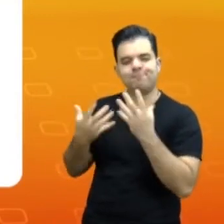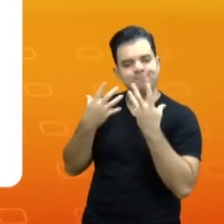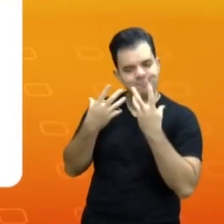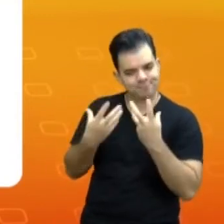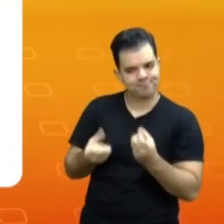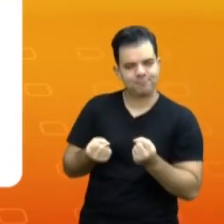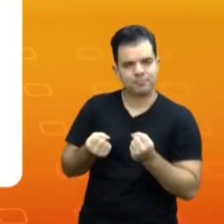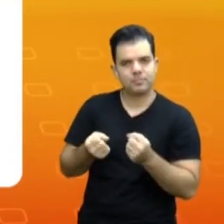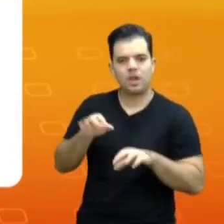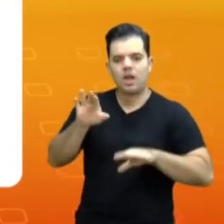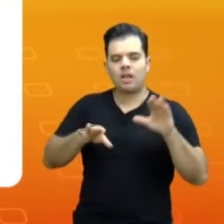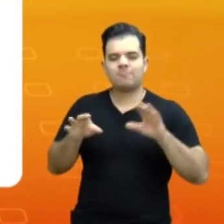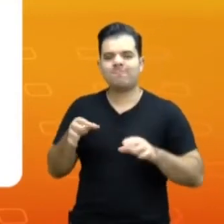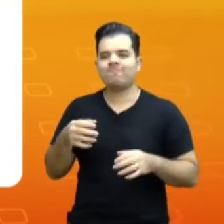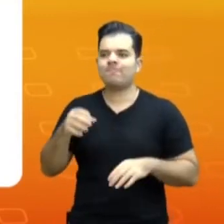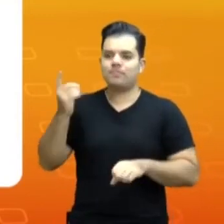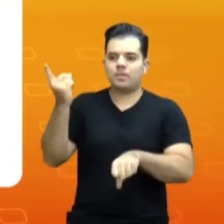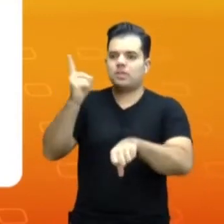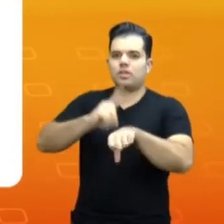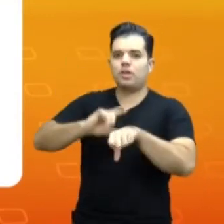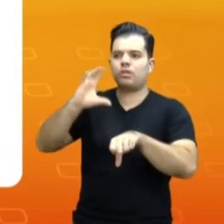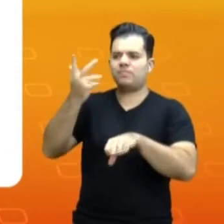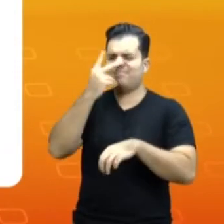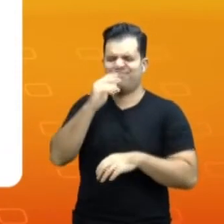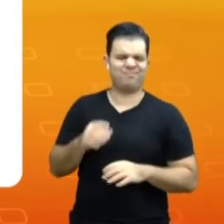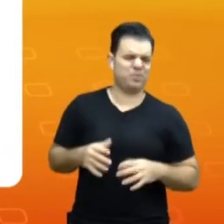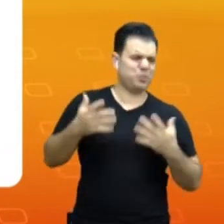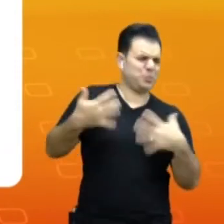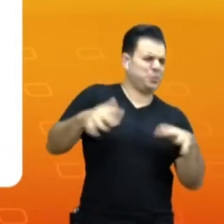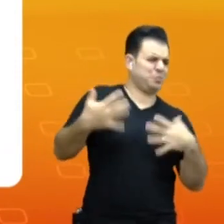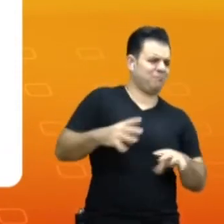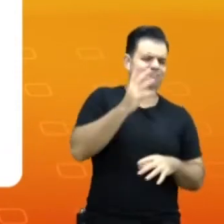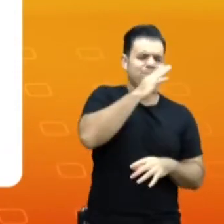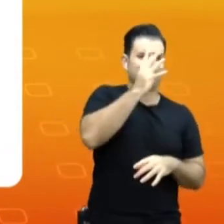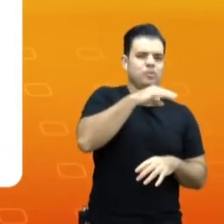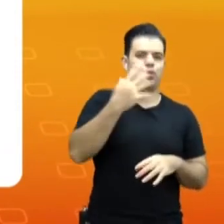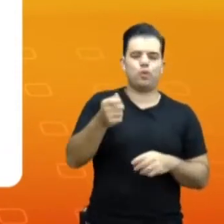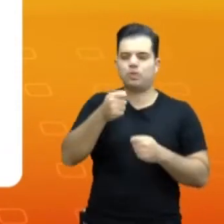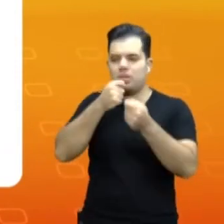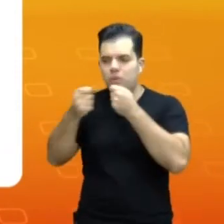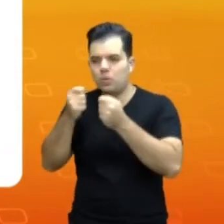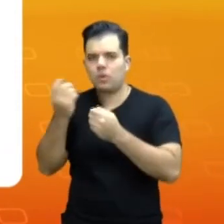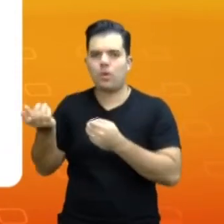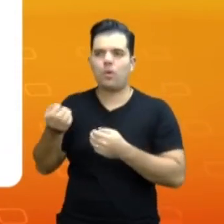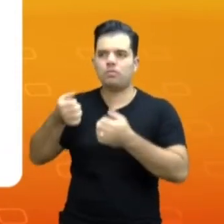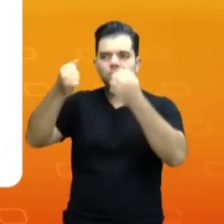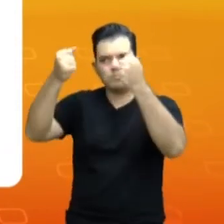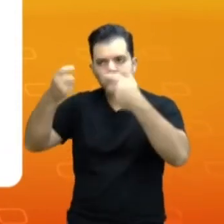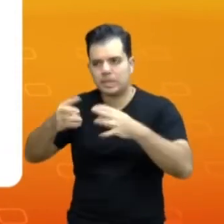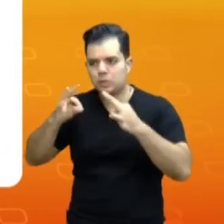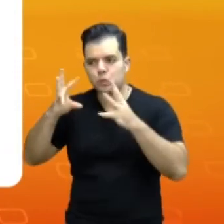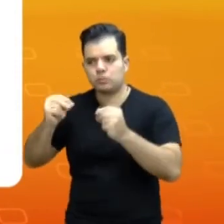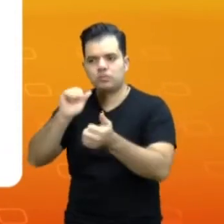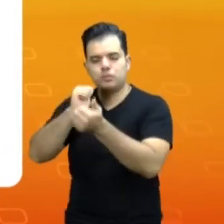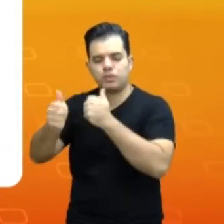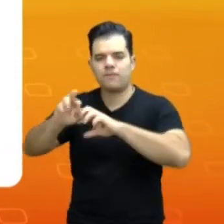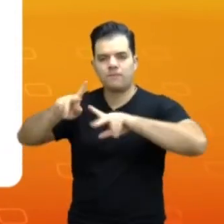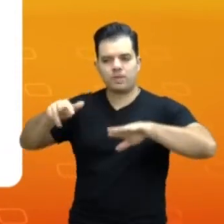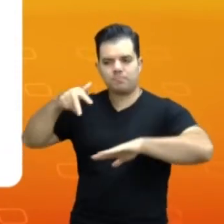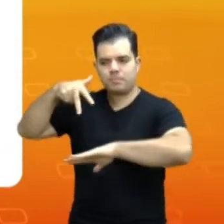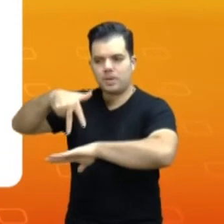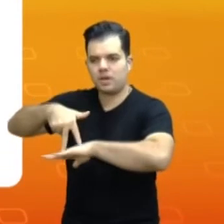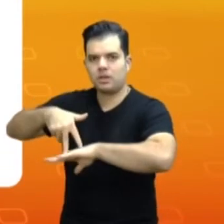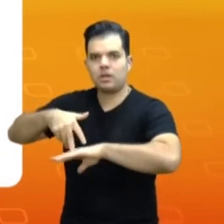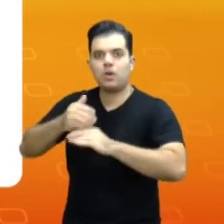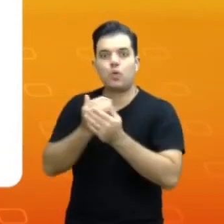Então, não teve nenhum momento ali uma resistência pelo time de conteúdo ali, dos narradores, né, comentaristas. E a partir do momento que eles entraram